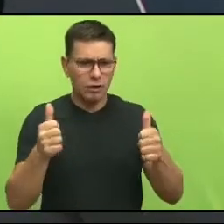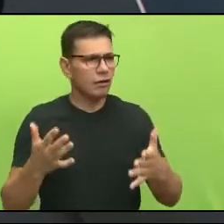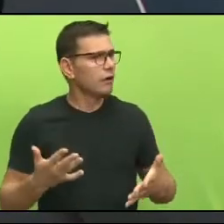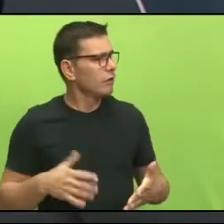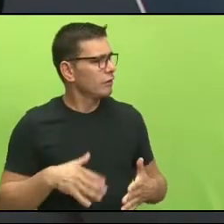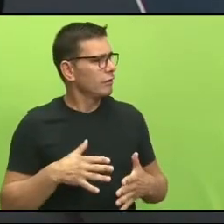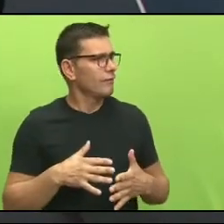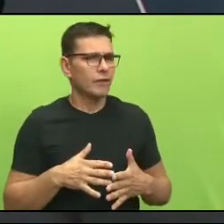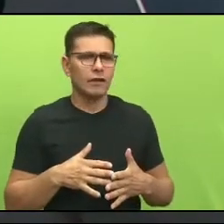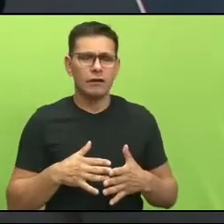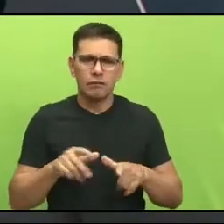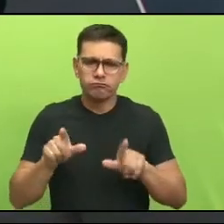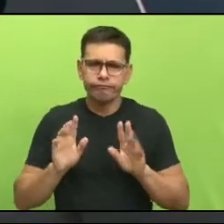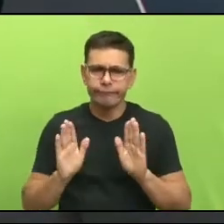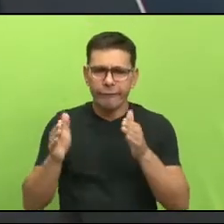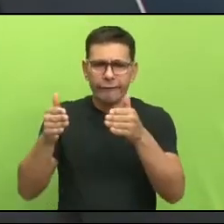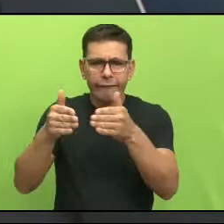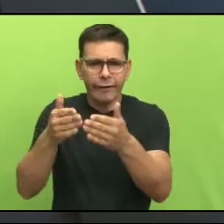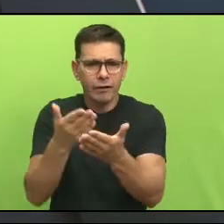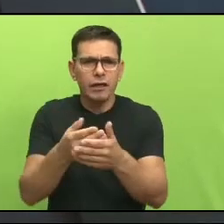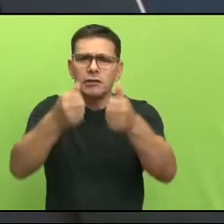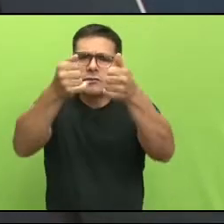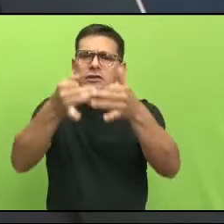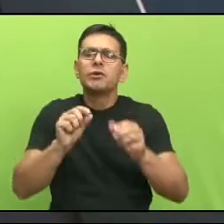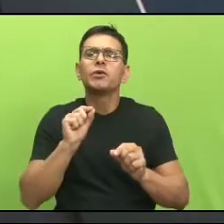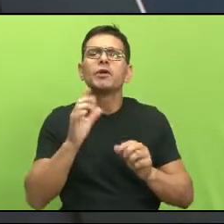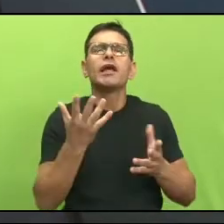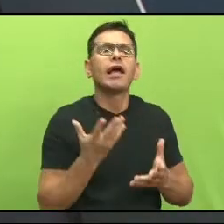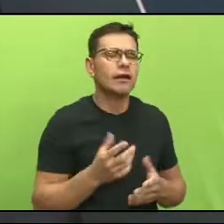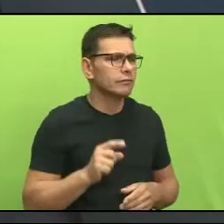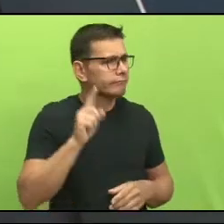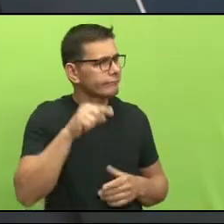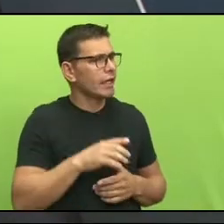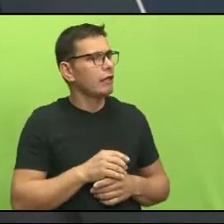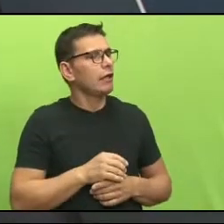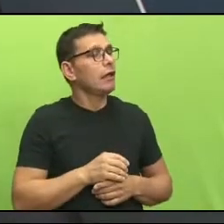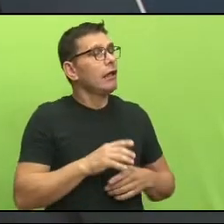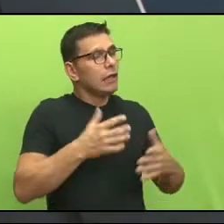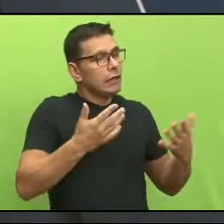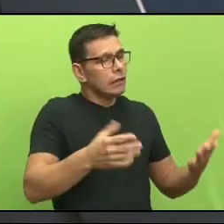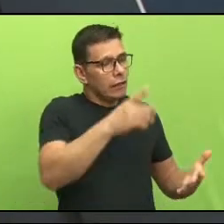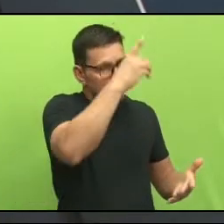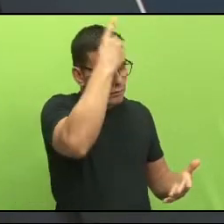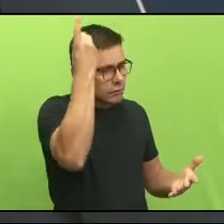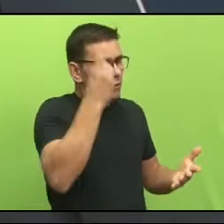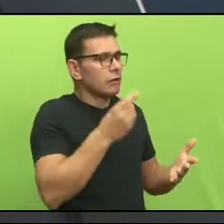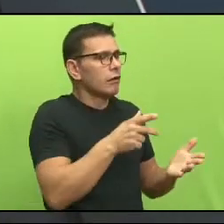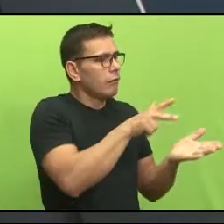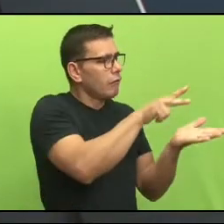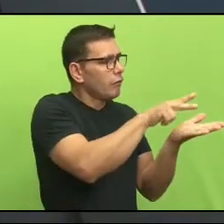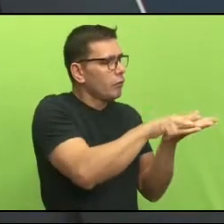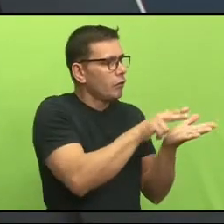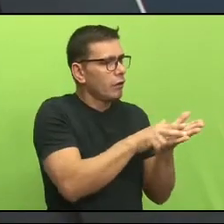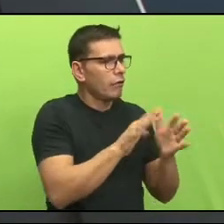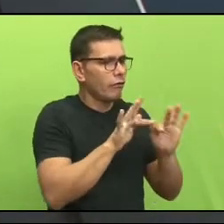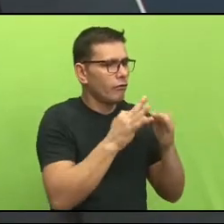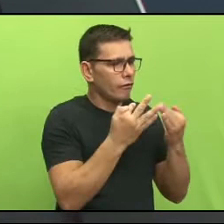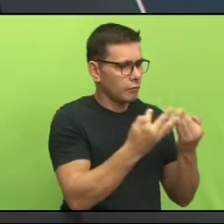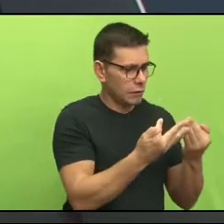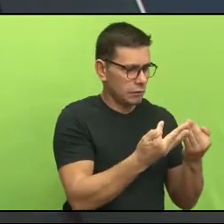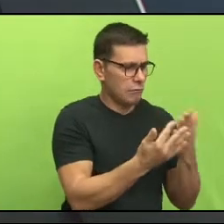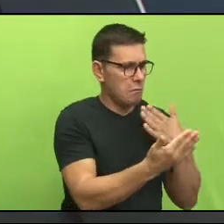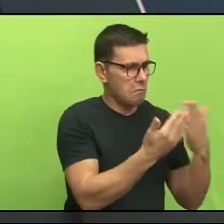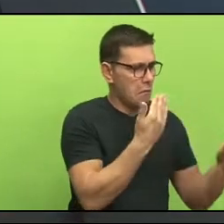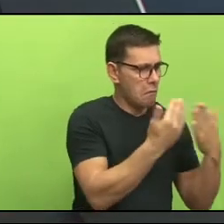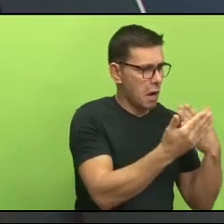eu já fico mais a fim de escutar. Me explica um pouquinho. Na verdade, divino, a terapia quando fala familiar, não tem